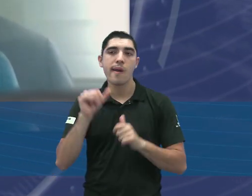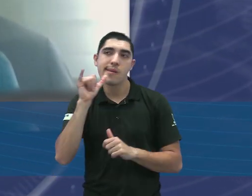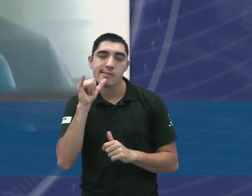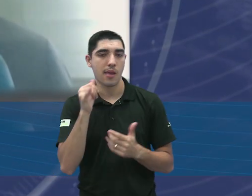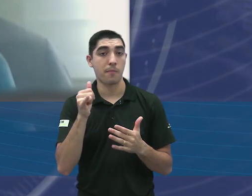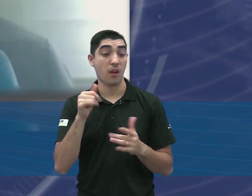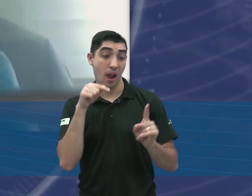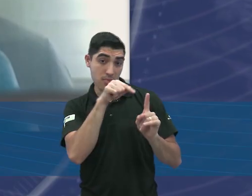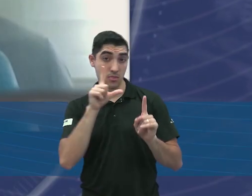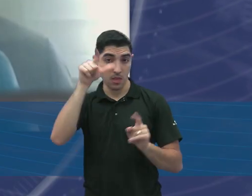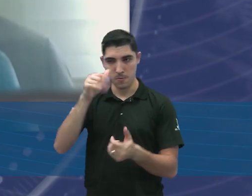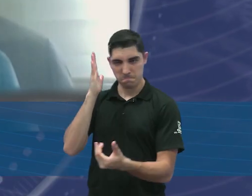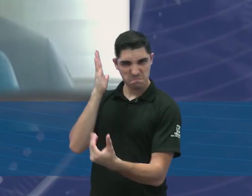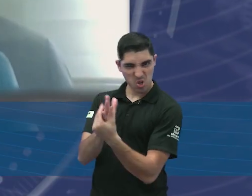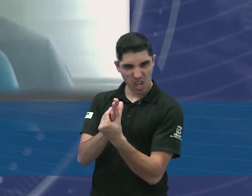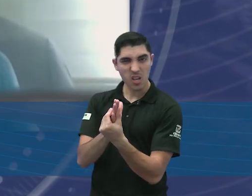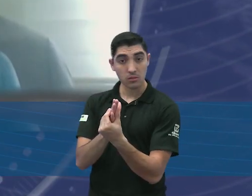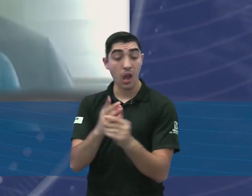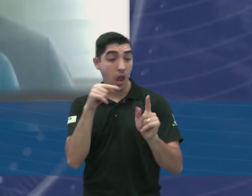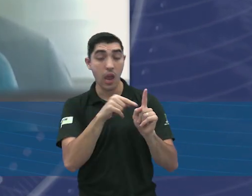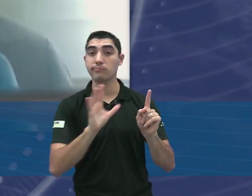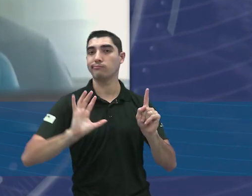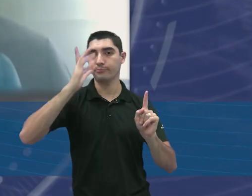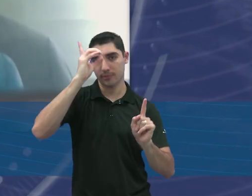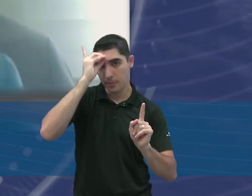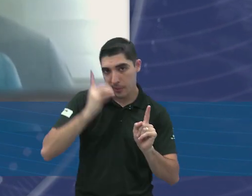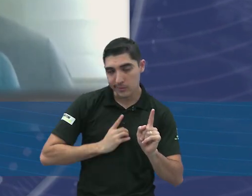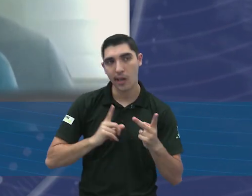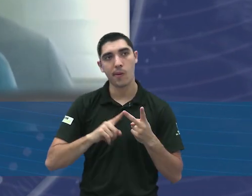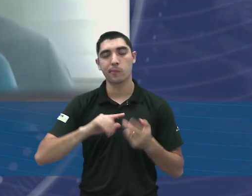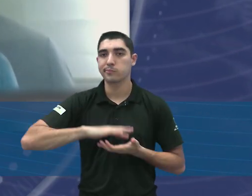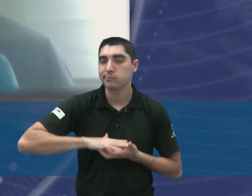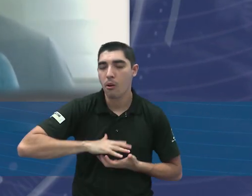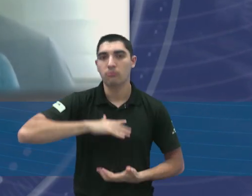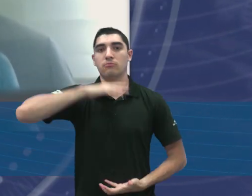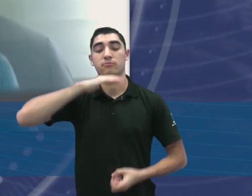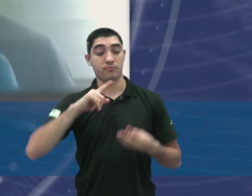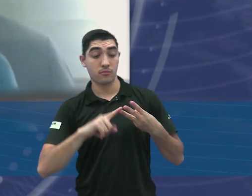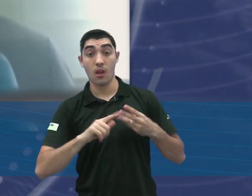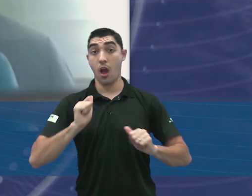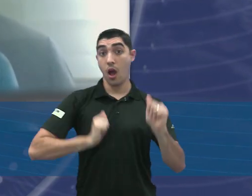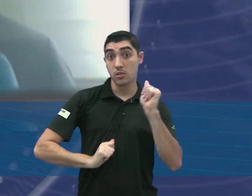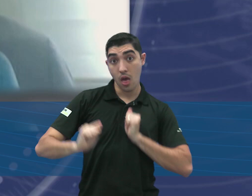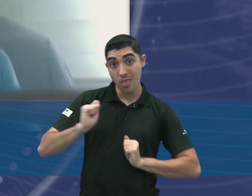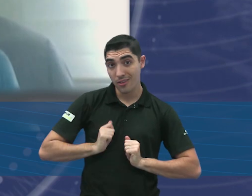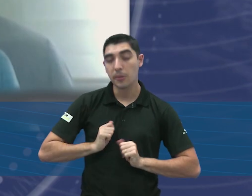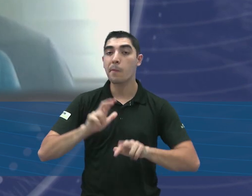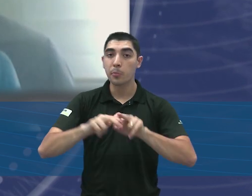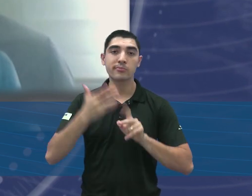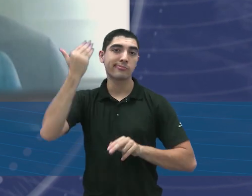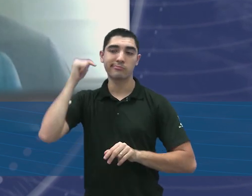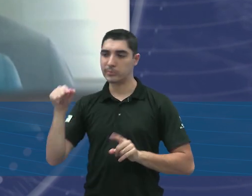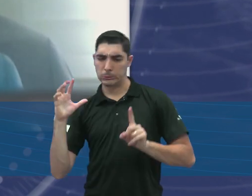uma ação trabalhista, o funcionário já esteja com depressão, com burnout, ou até mesmo ansiedade acarretada por esses danos. E